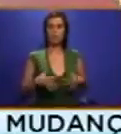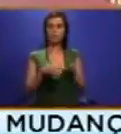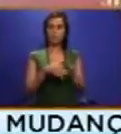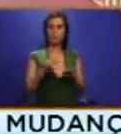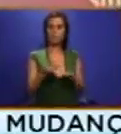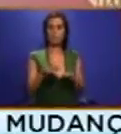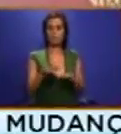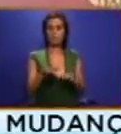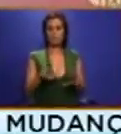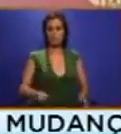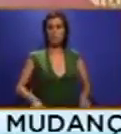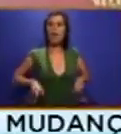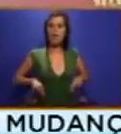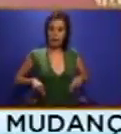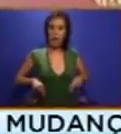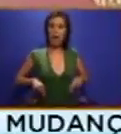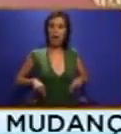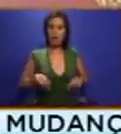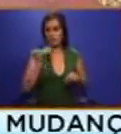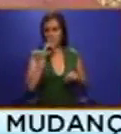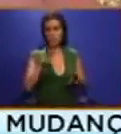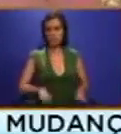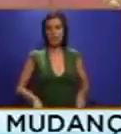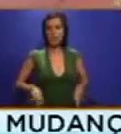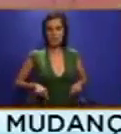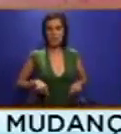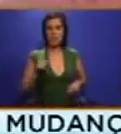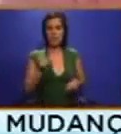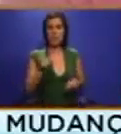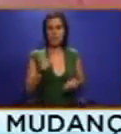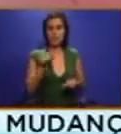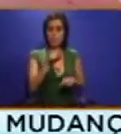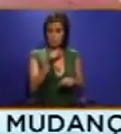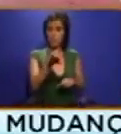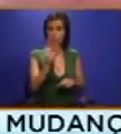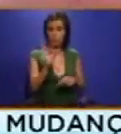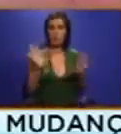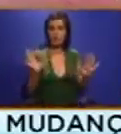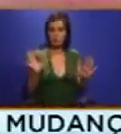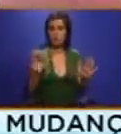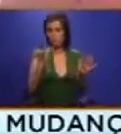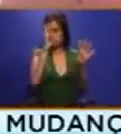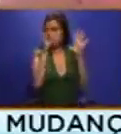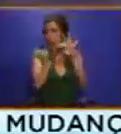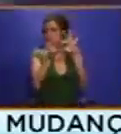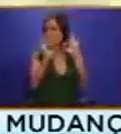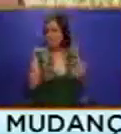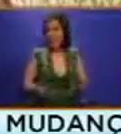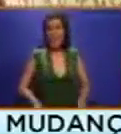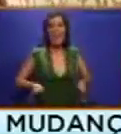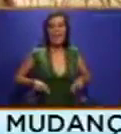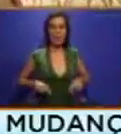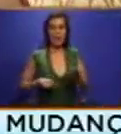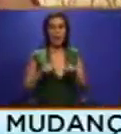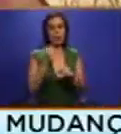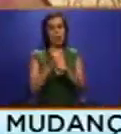tingido e estas calças também aliás eu escolia umas calças destas exatamente estas calças para si por isso estamos aqui em sintonia pelo menos nas calças agora